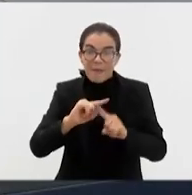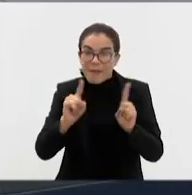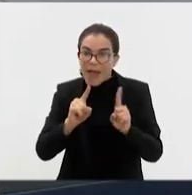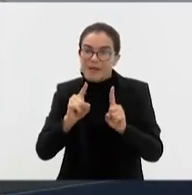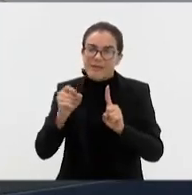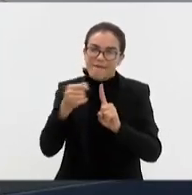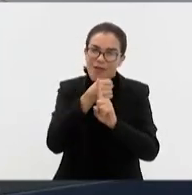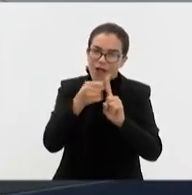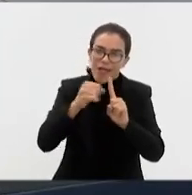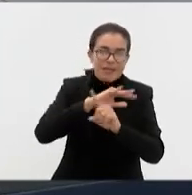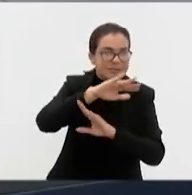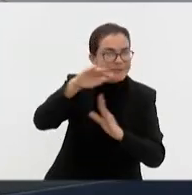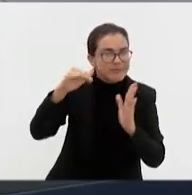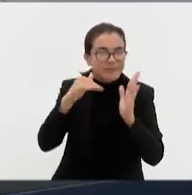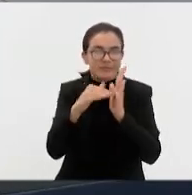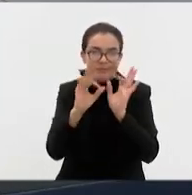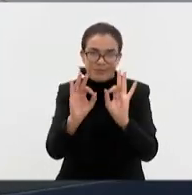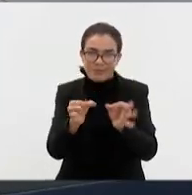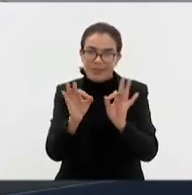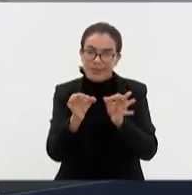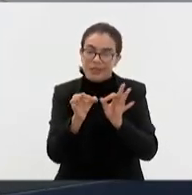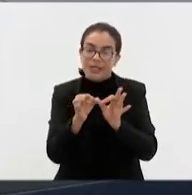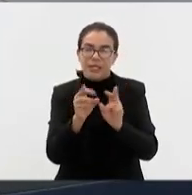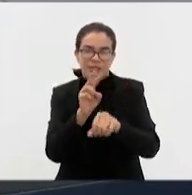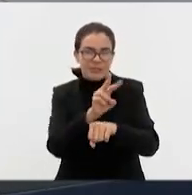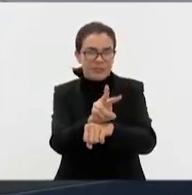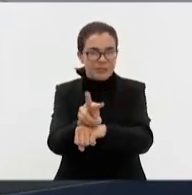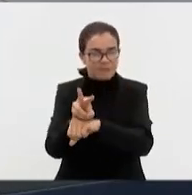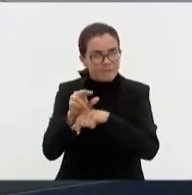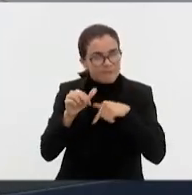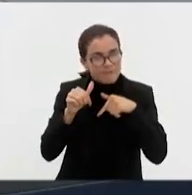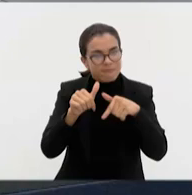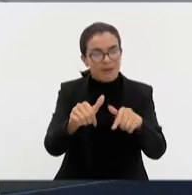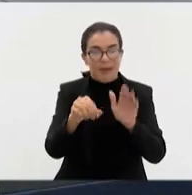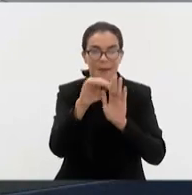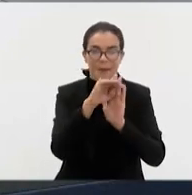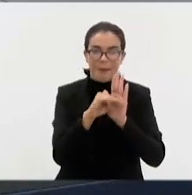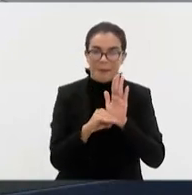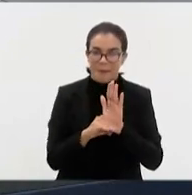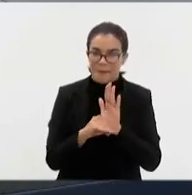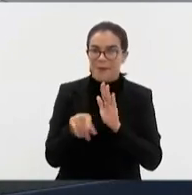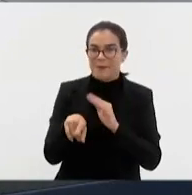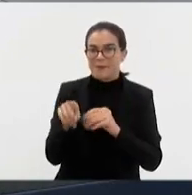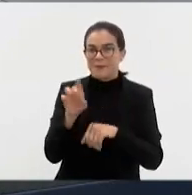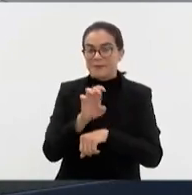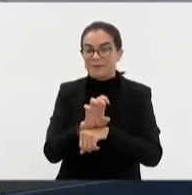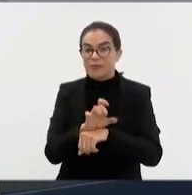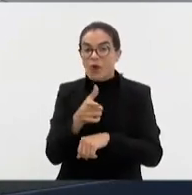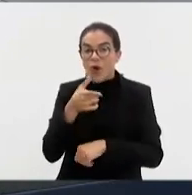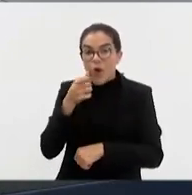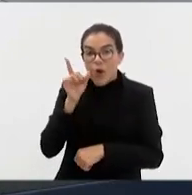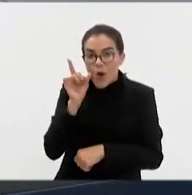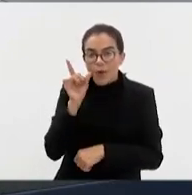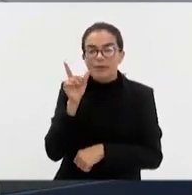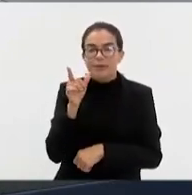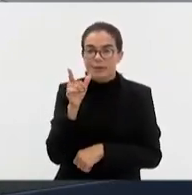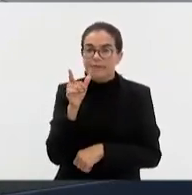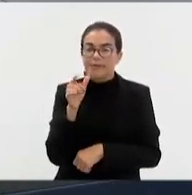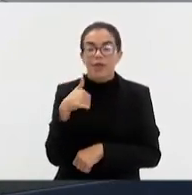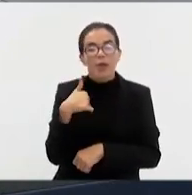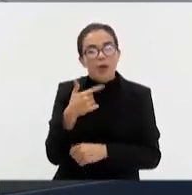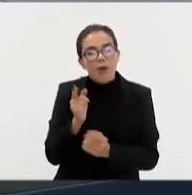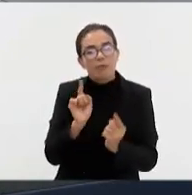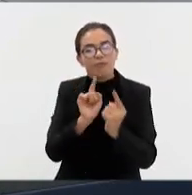como um todo. Então, que a gente possa estar atuante e vigilante a essas pautas do Estado. Ontem, para concluir, atendi